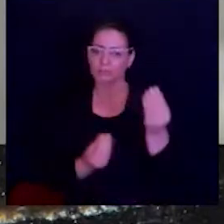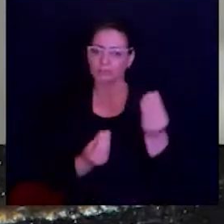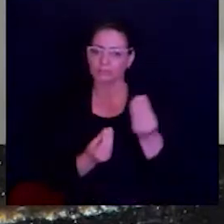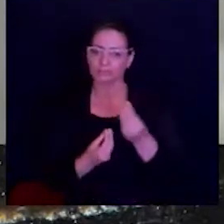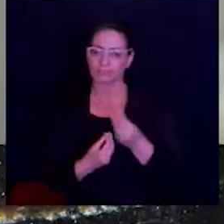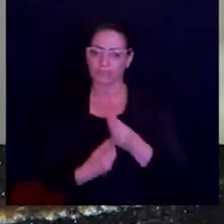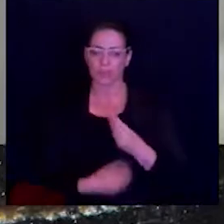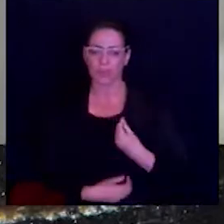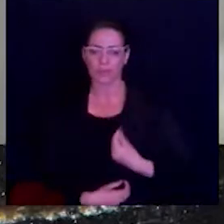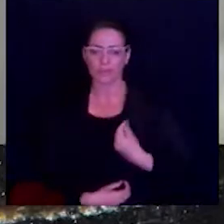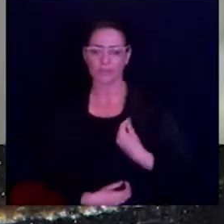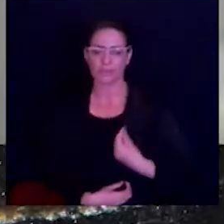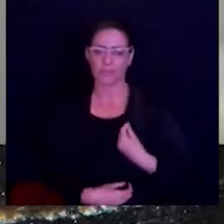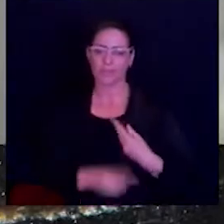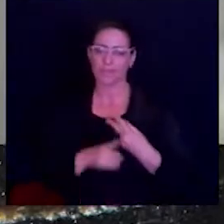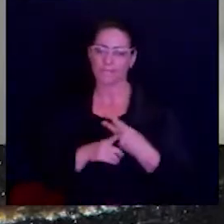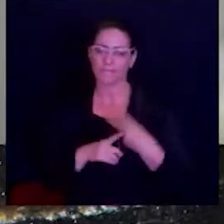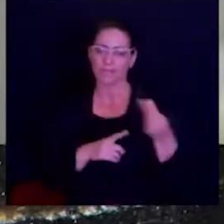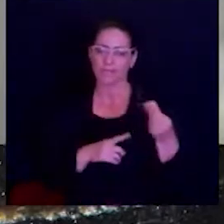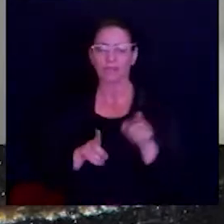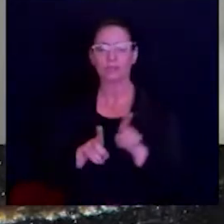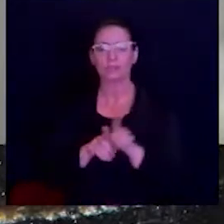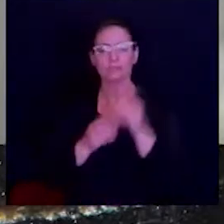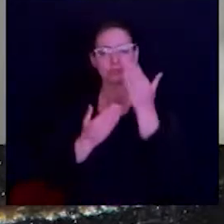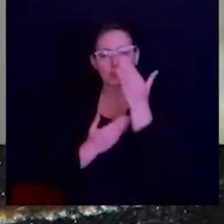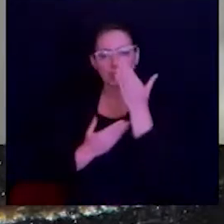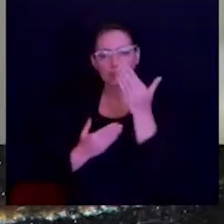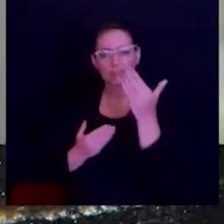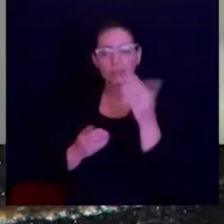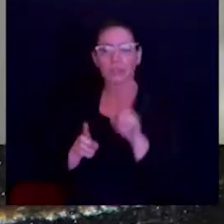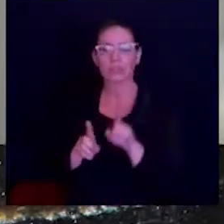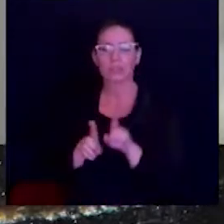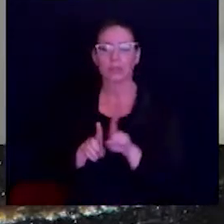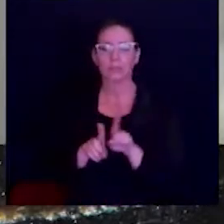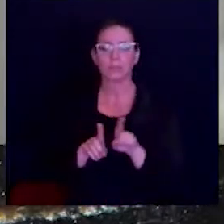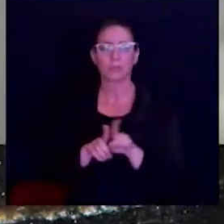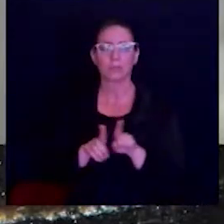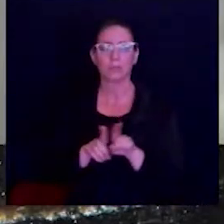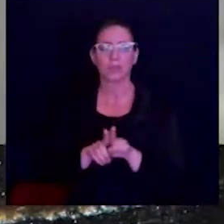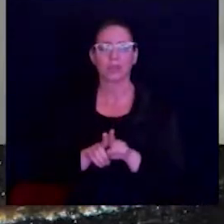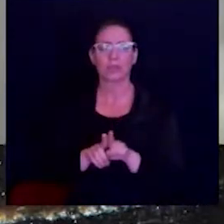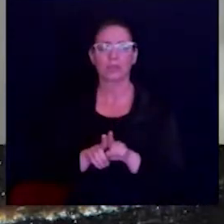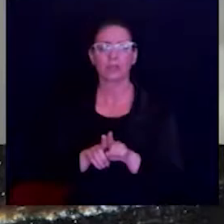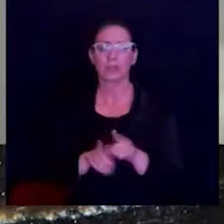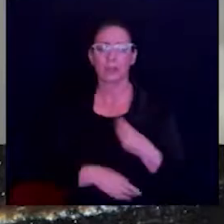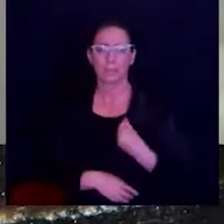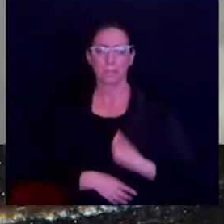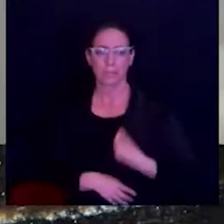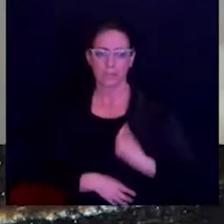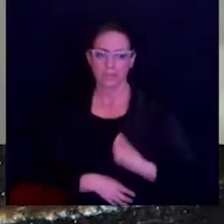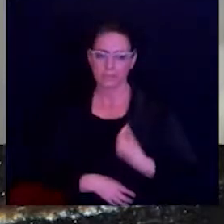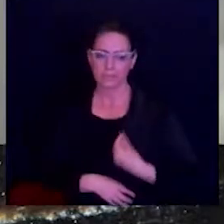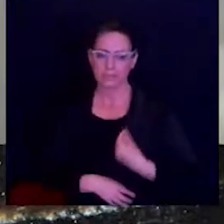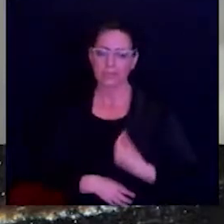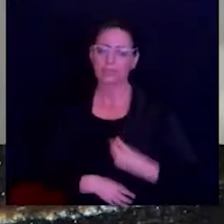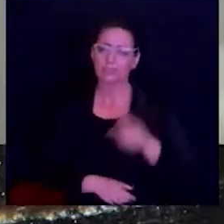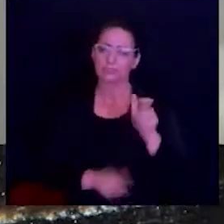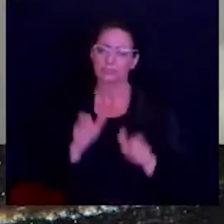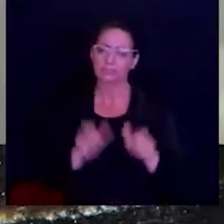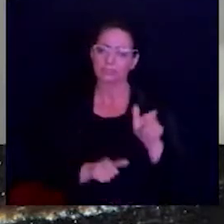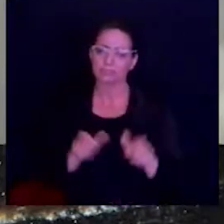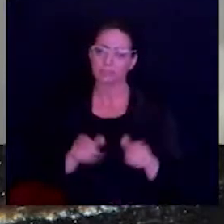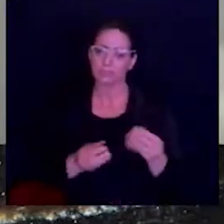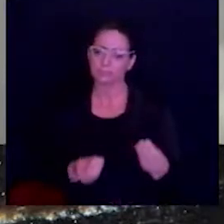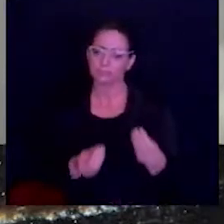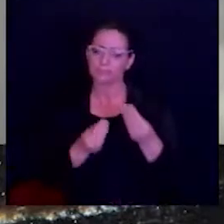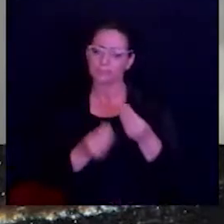nossas vidas. Agradecer também aqueles que, mesmo de fora, sempre presentes, nos fizeram bem e